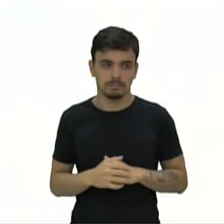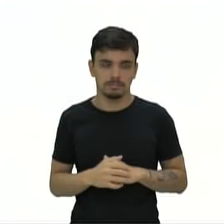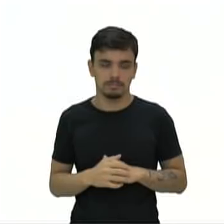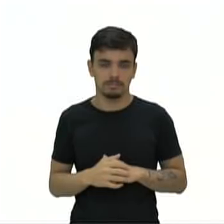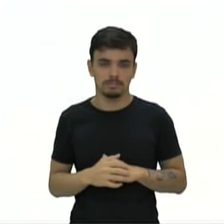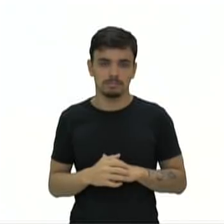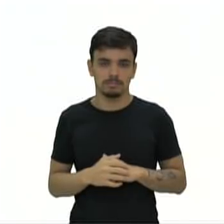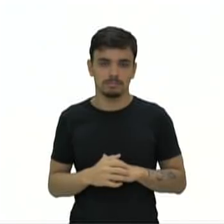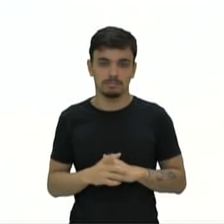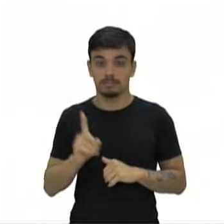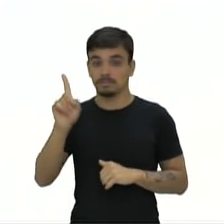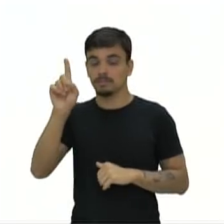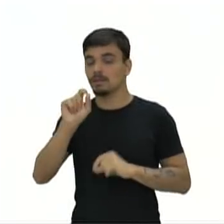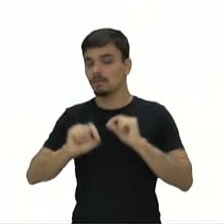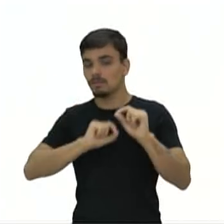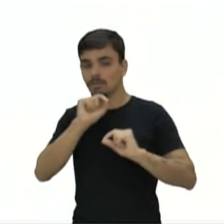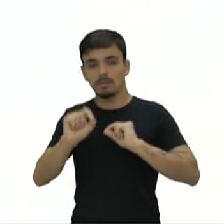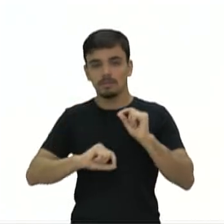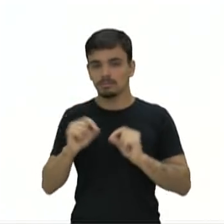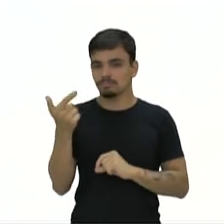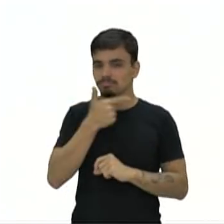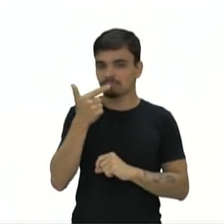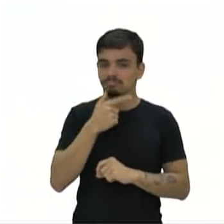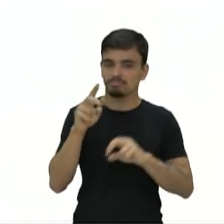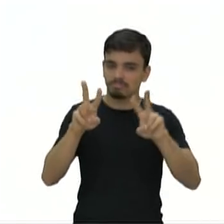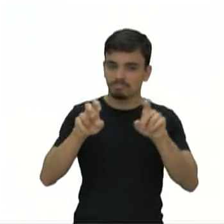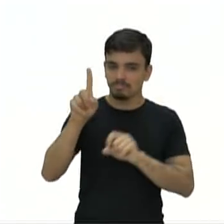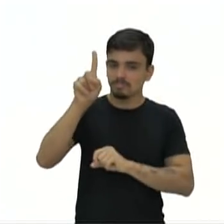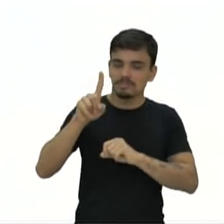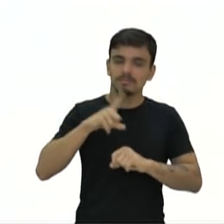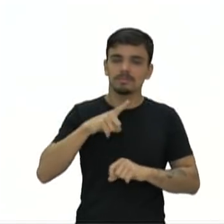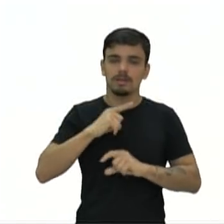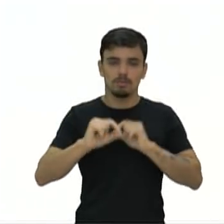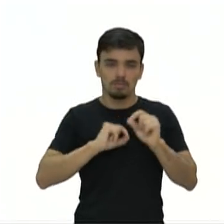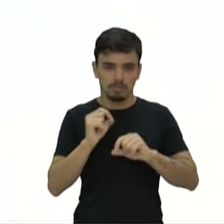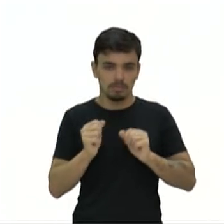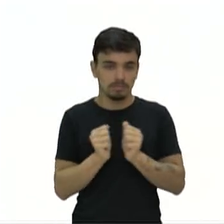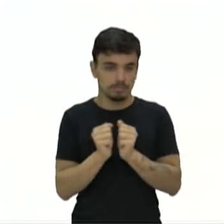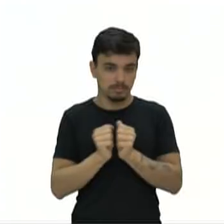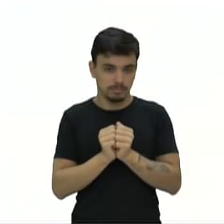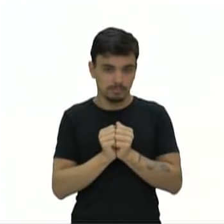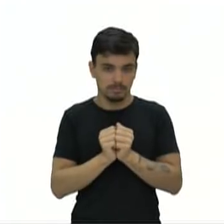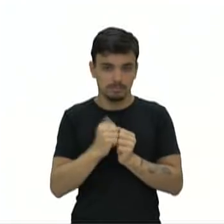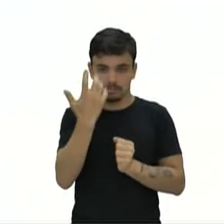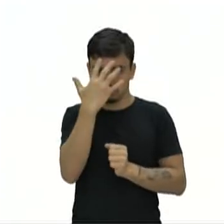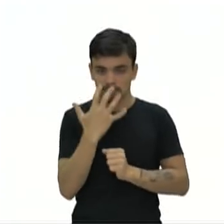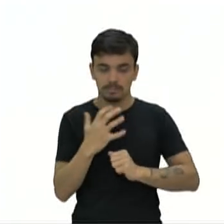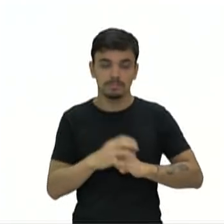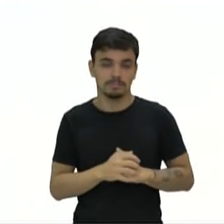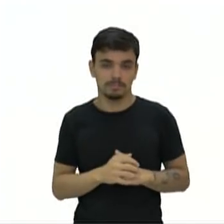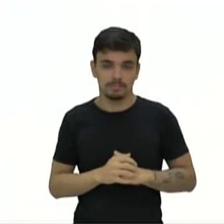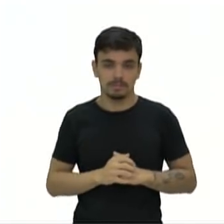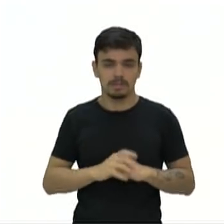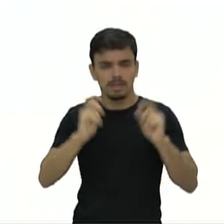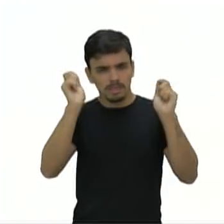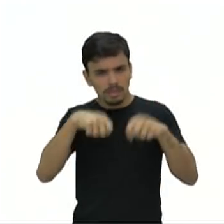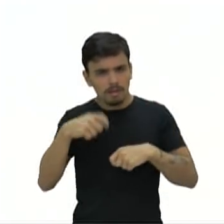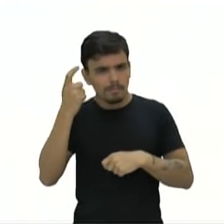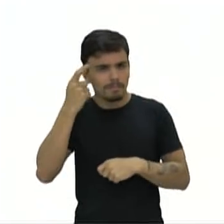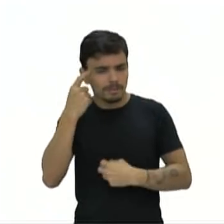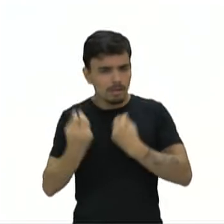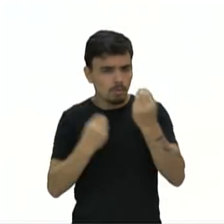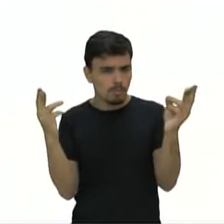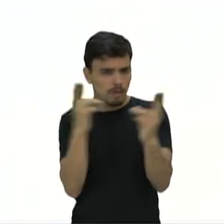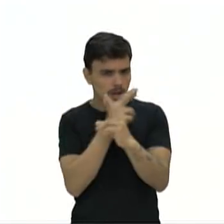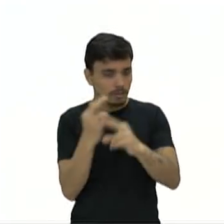aqui, essa daqui eu ia dar risada. Não sei se me aparece um com essa máscara na minha frente. Seria possível pensar numa